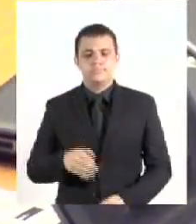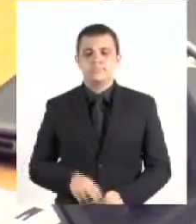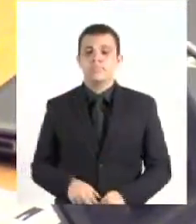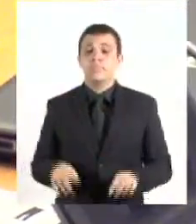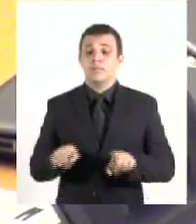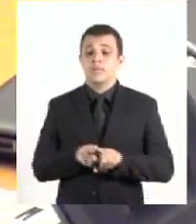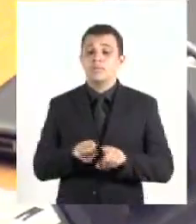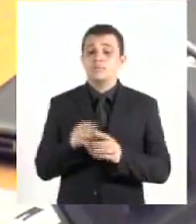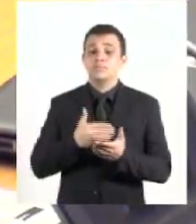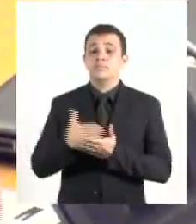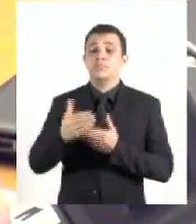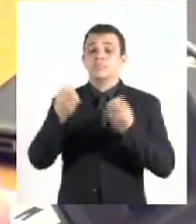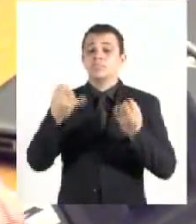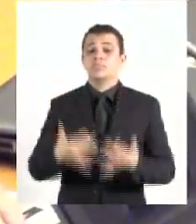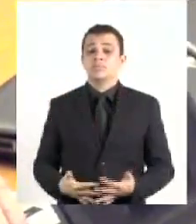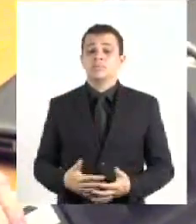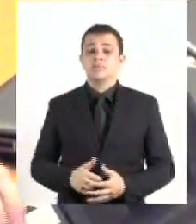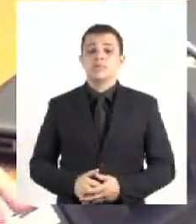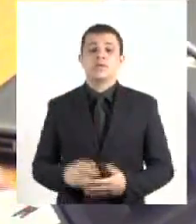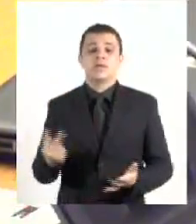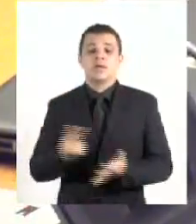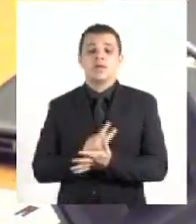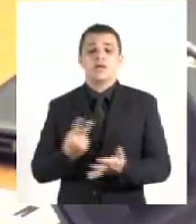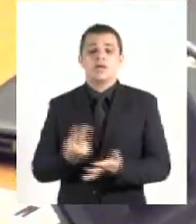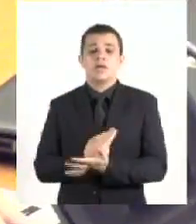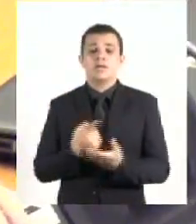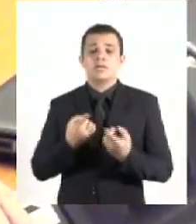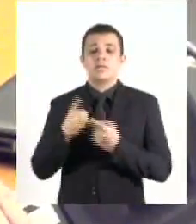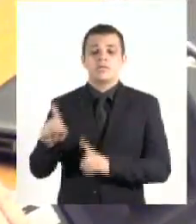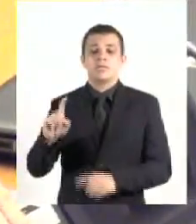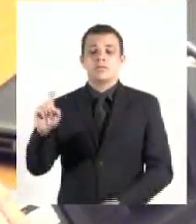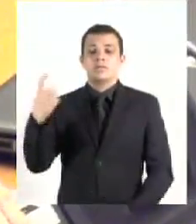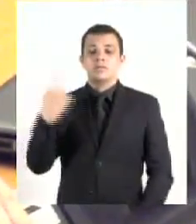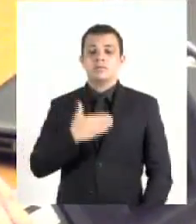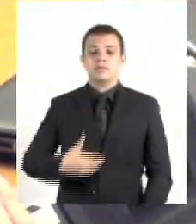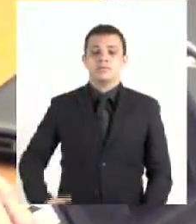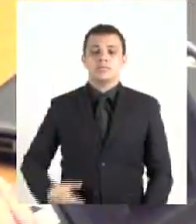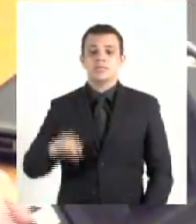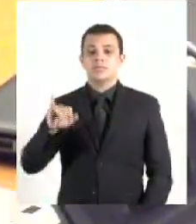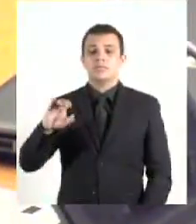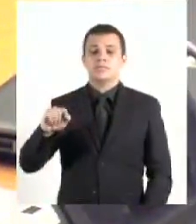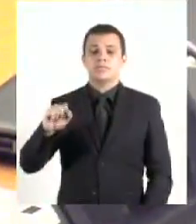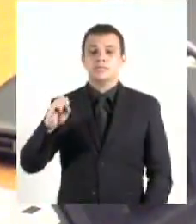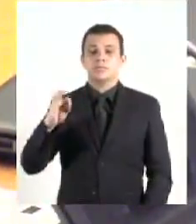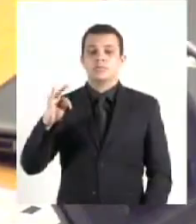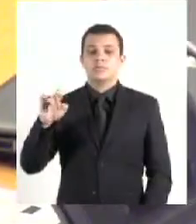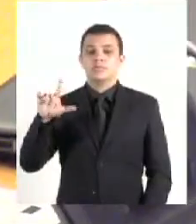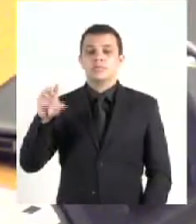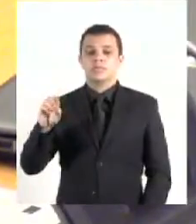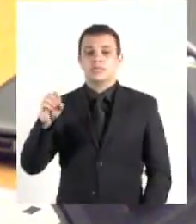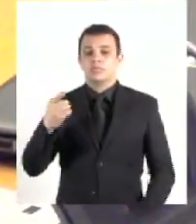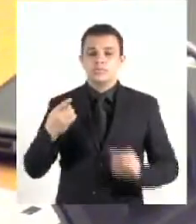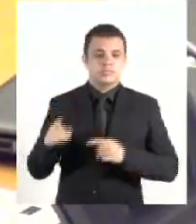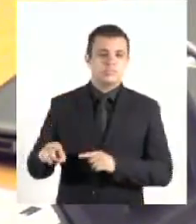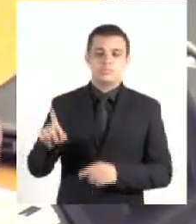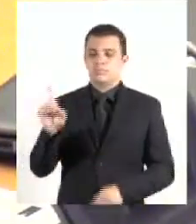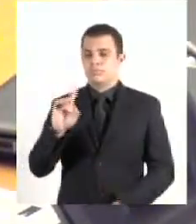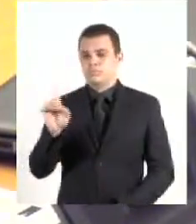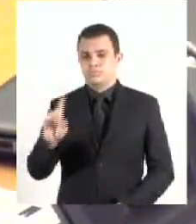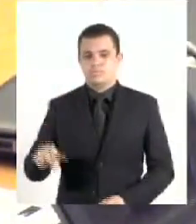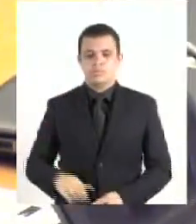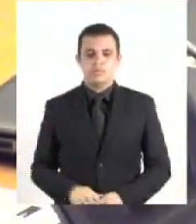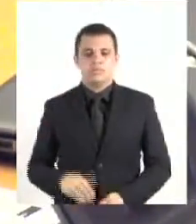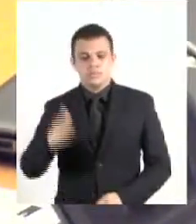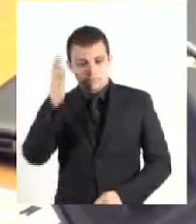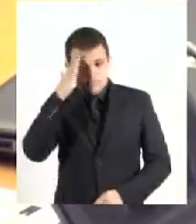de demérito à história do ex-governador Castelo. Muito embora eu tenha,